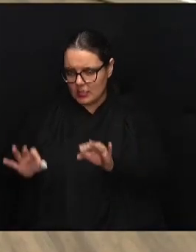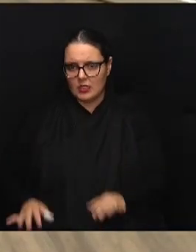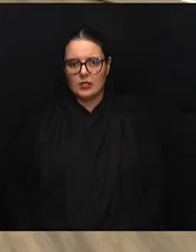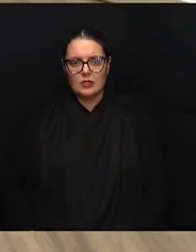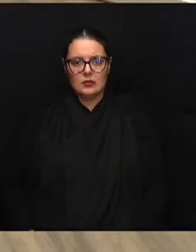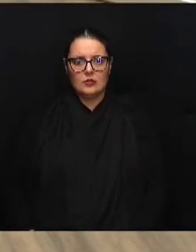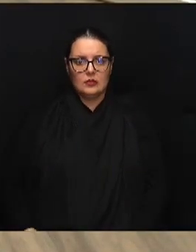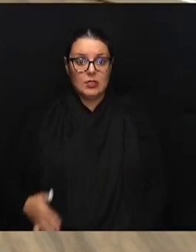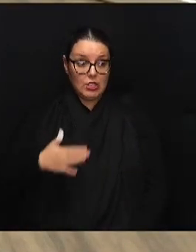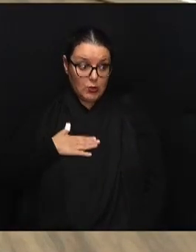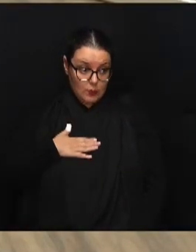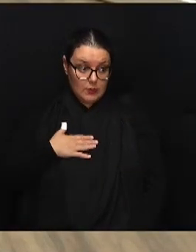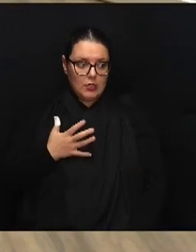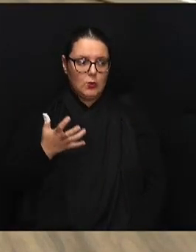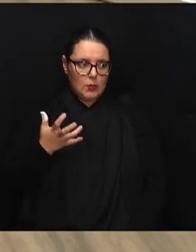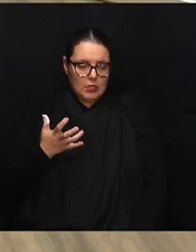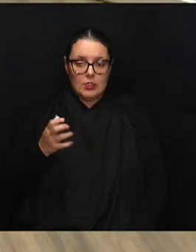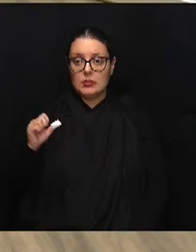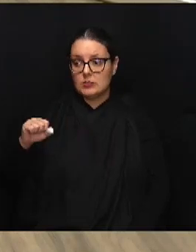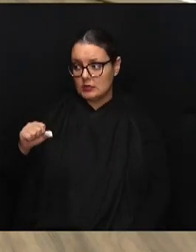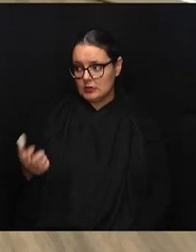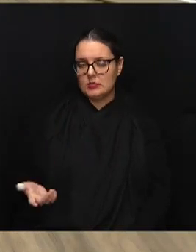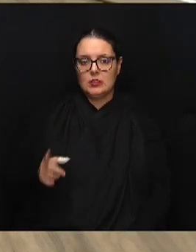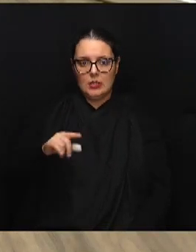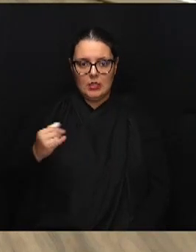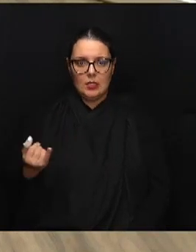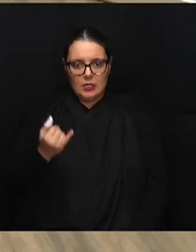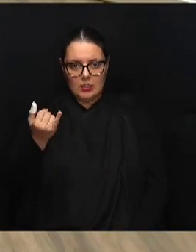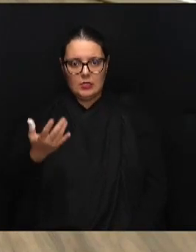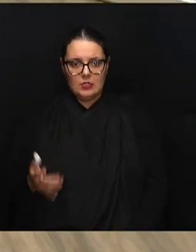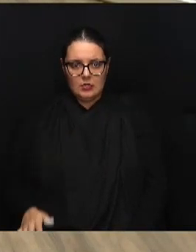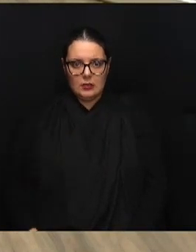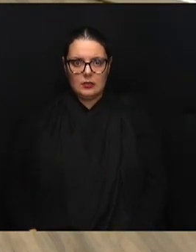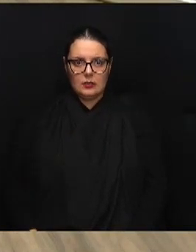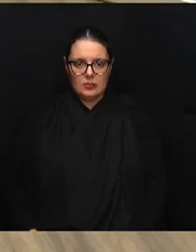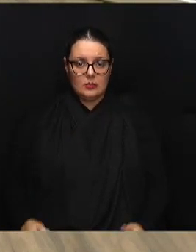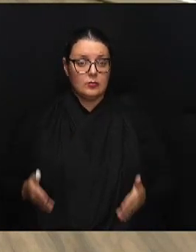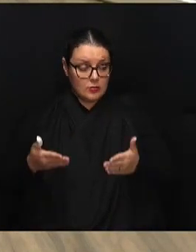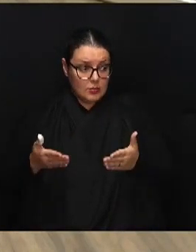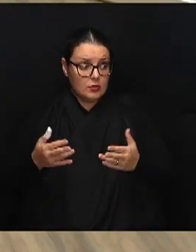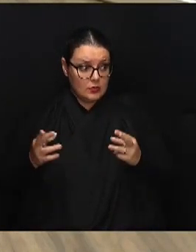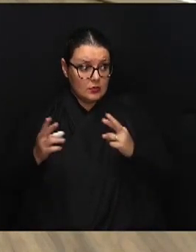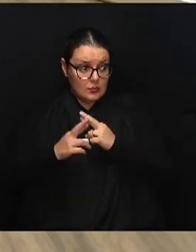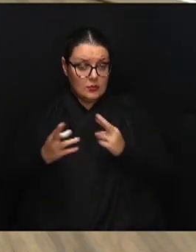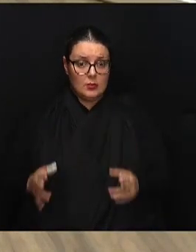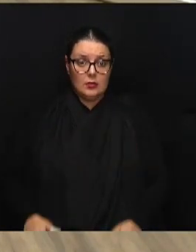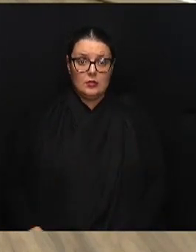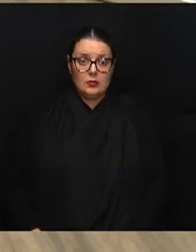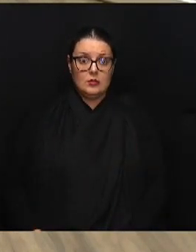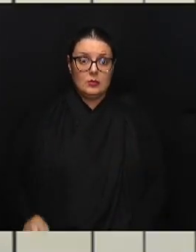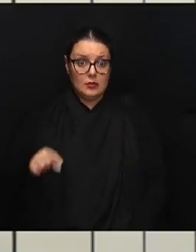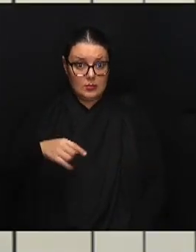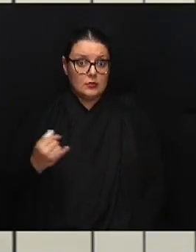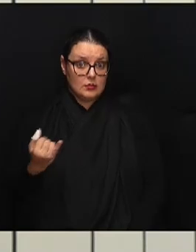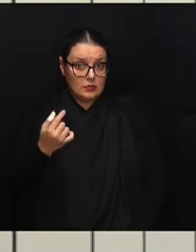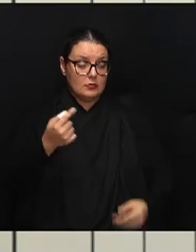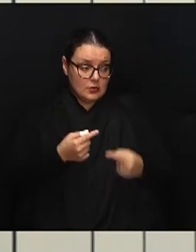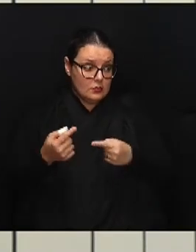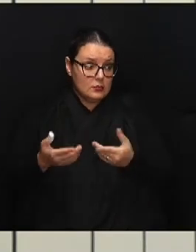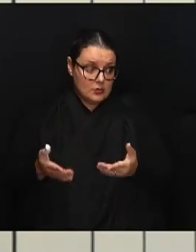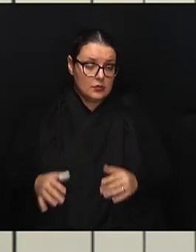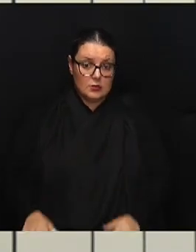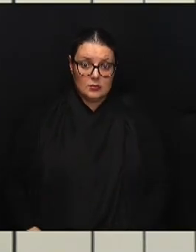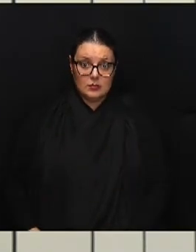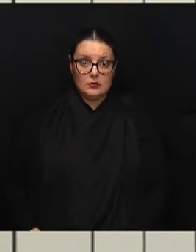E o meu querer? Isso é importante de colocar na relação, né? Olha, isso aqui também é importante discutir.